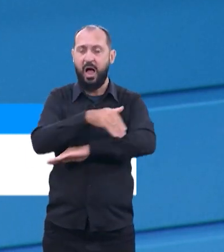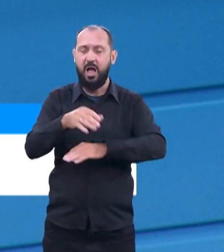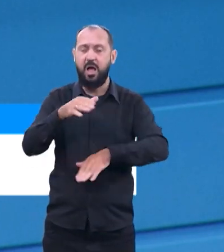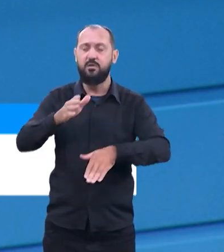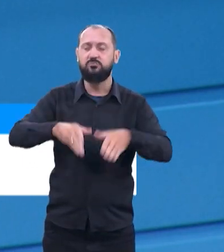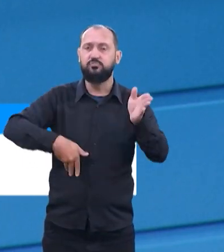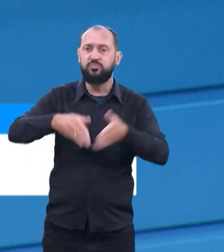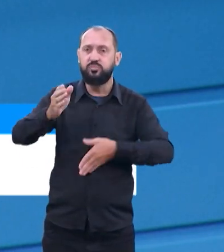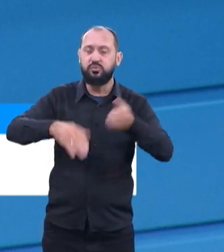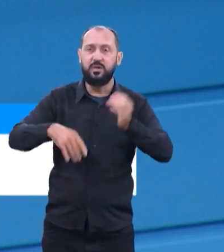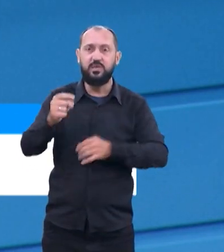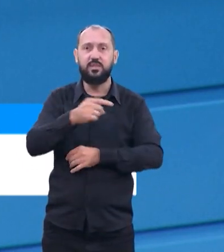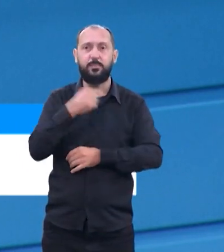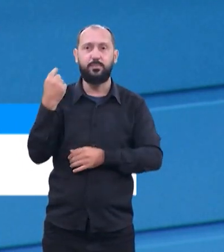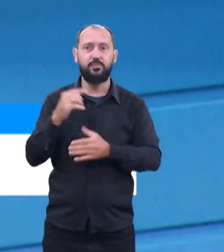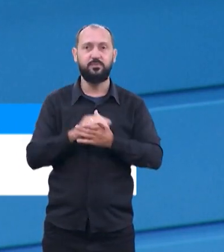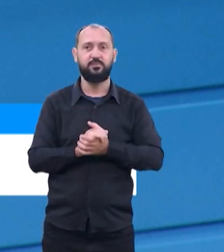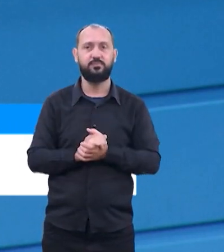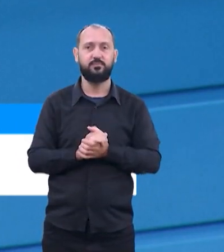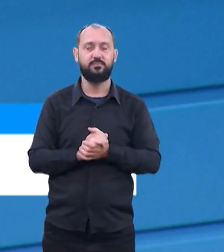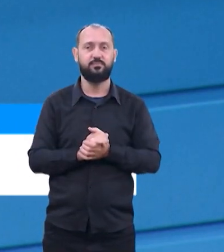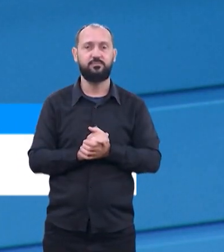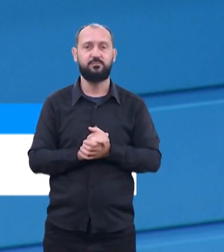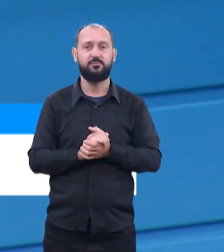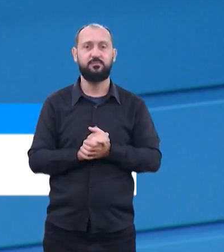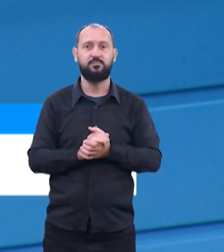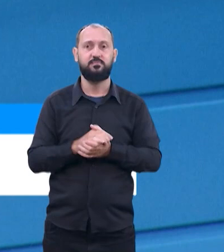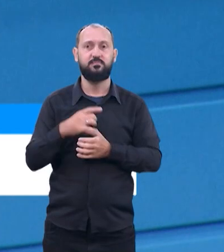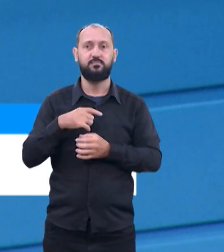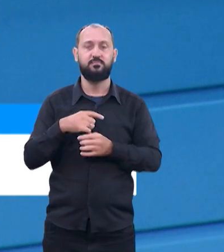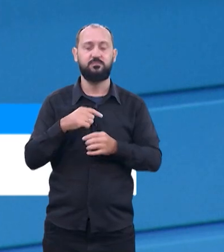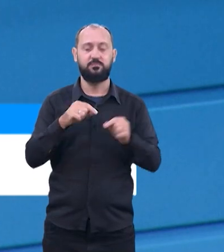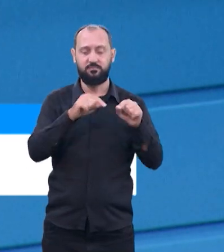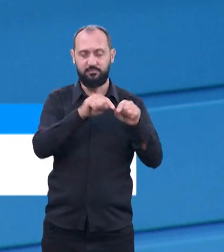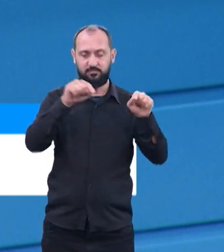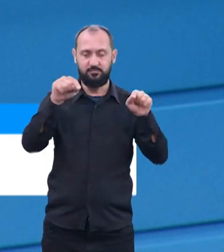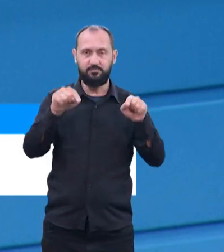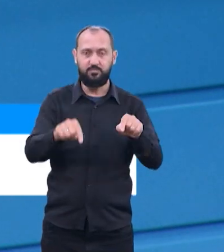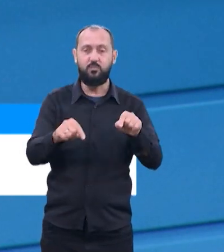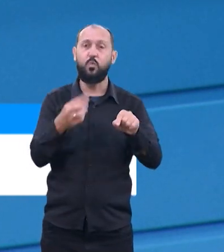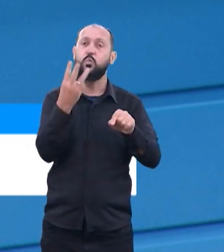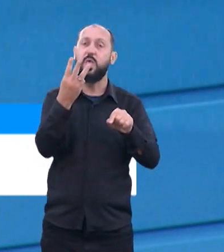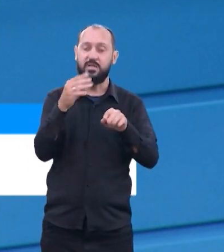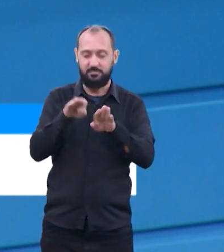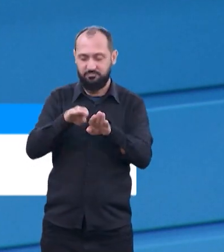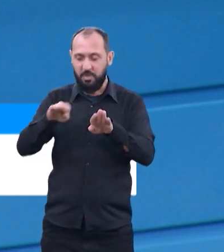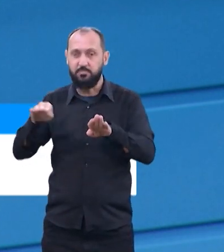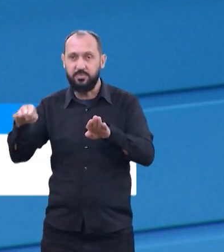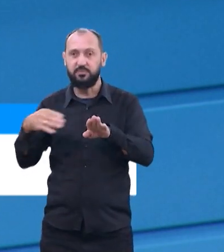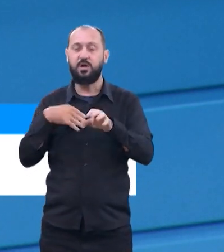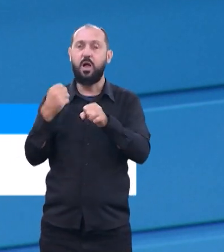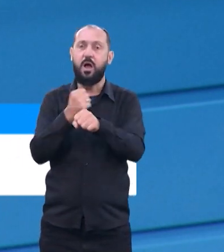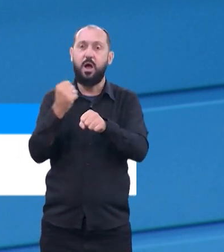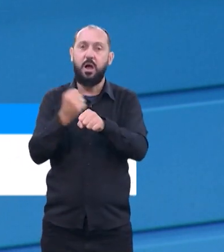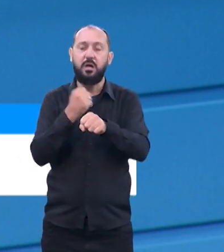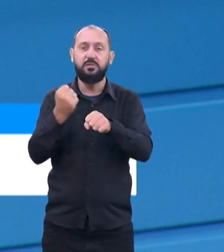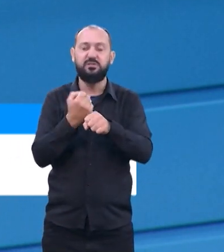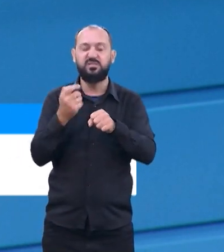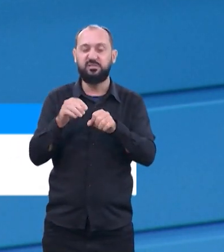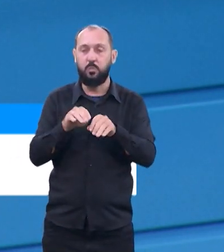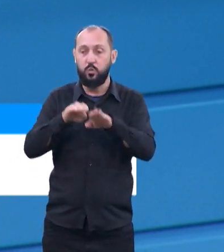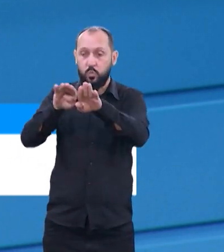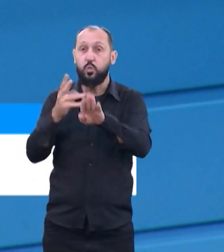A rodovia é a rodovia da morte. Não tem poucos trechos de terceira faixa,